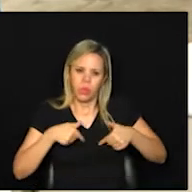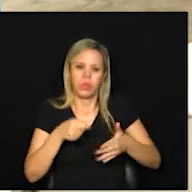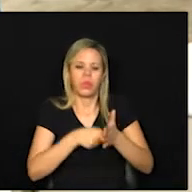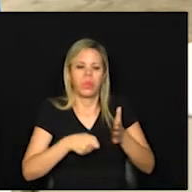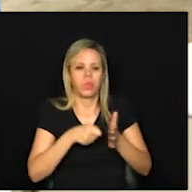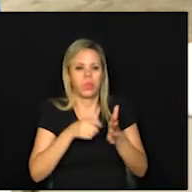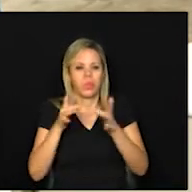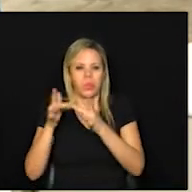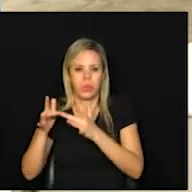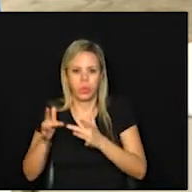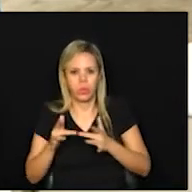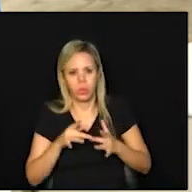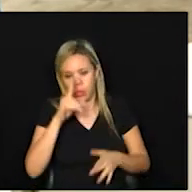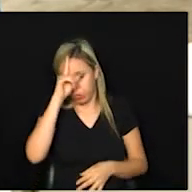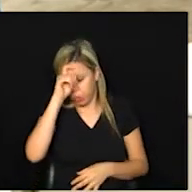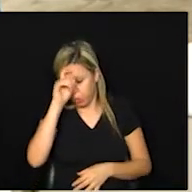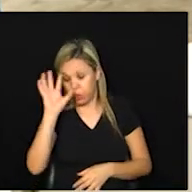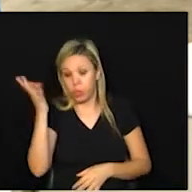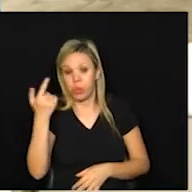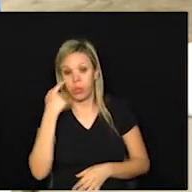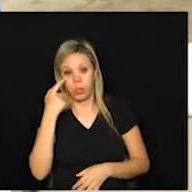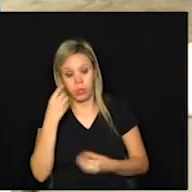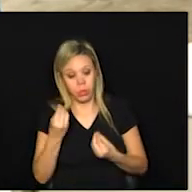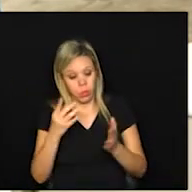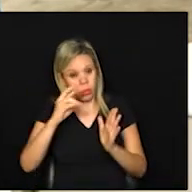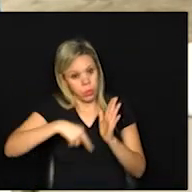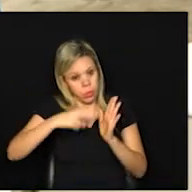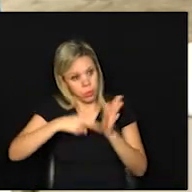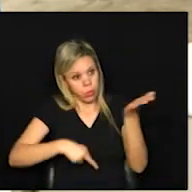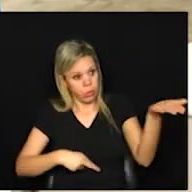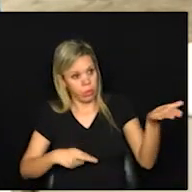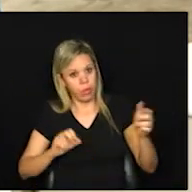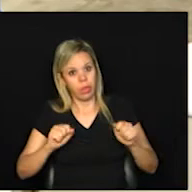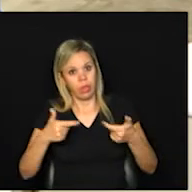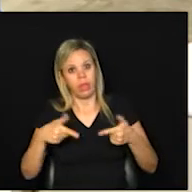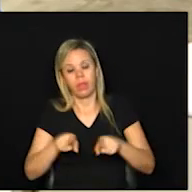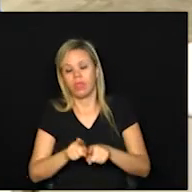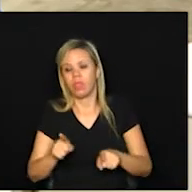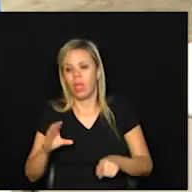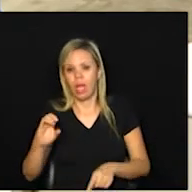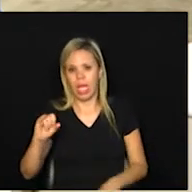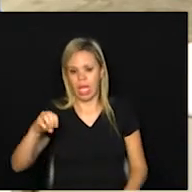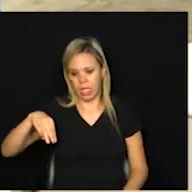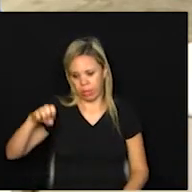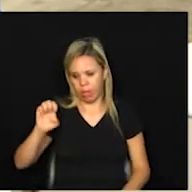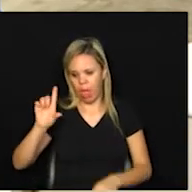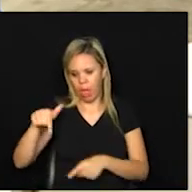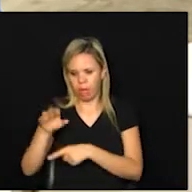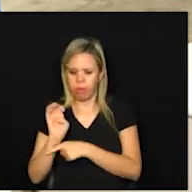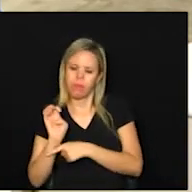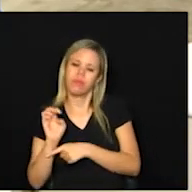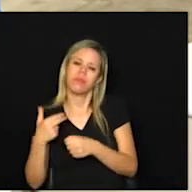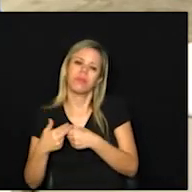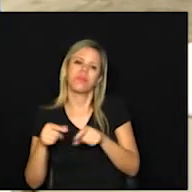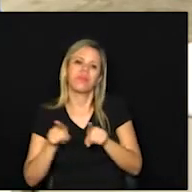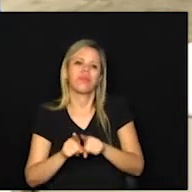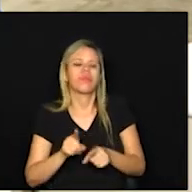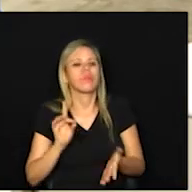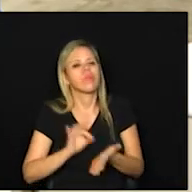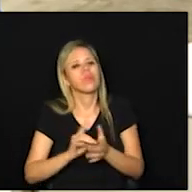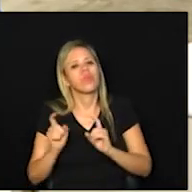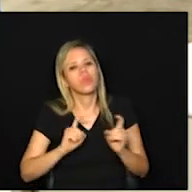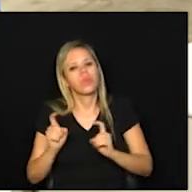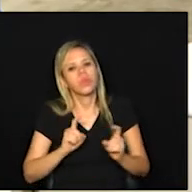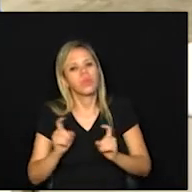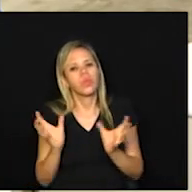entrar em contato com o hospital, entregar esse relatório para a LESP também, porque o CAISM é um hospital estadual, e tentar realizar